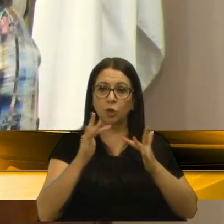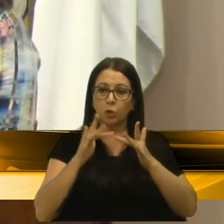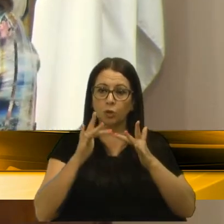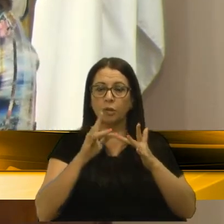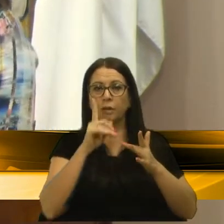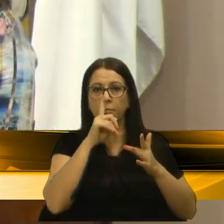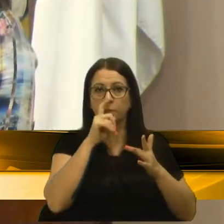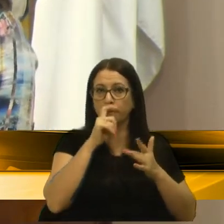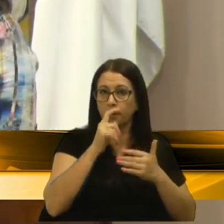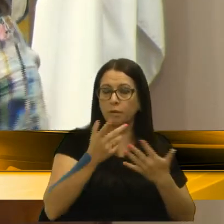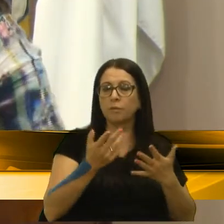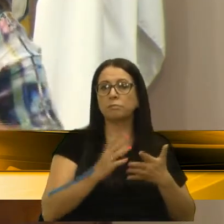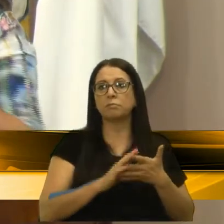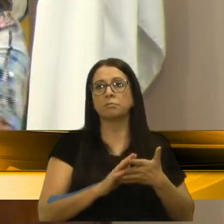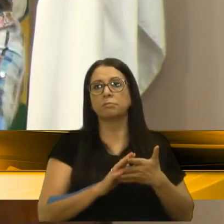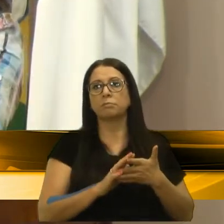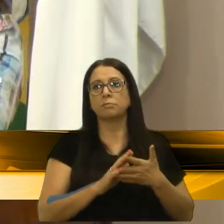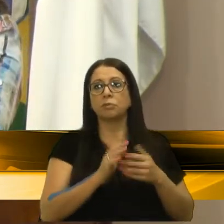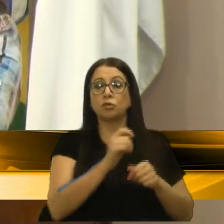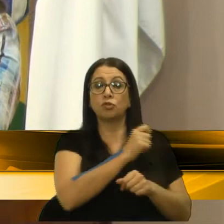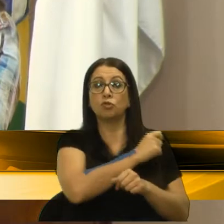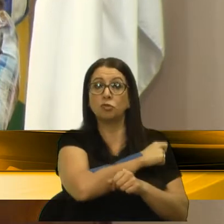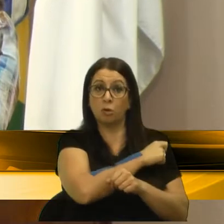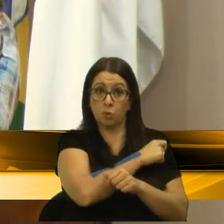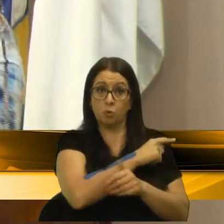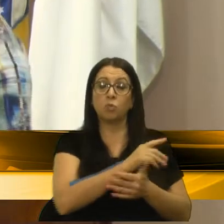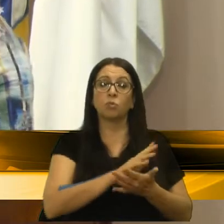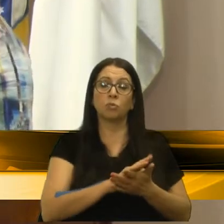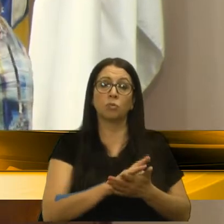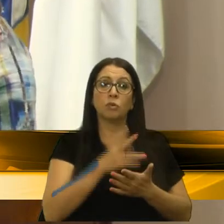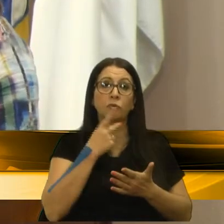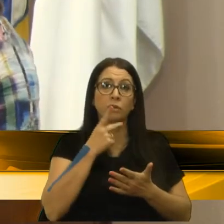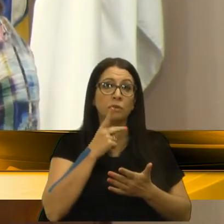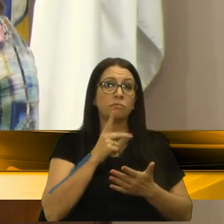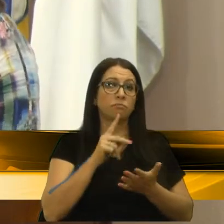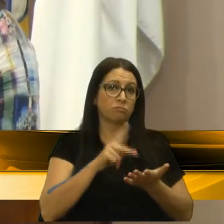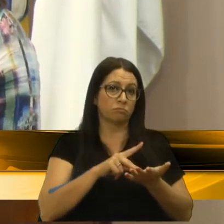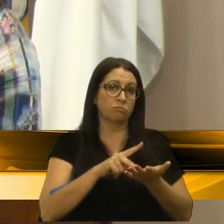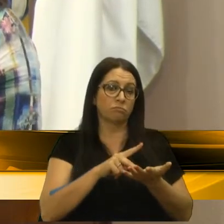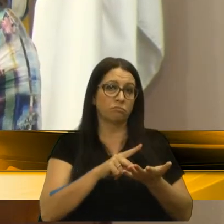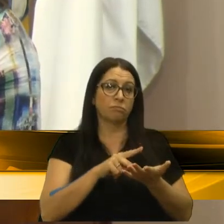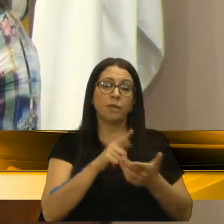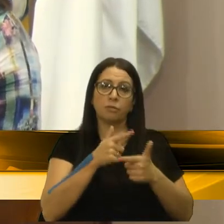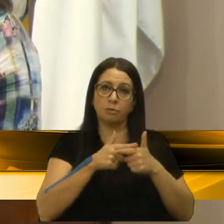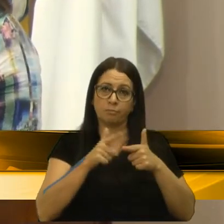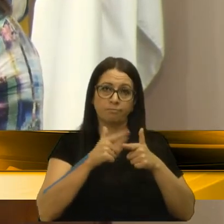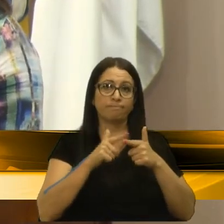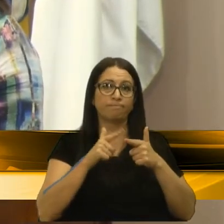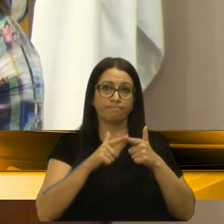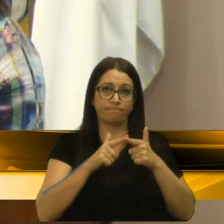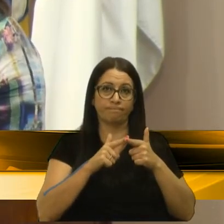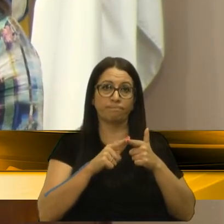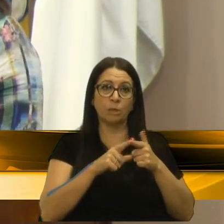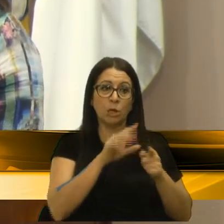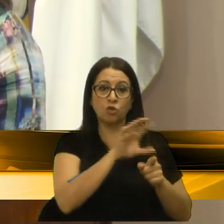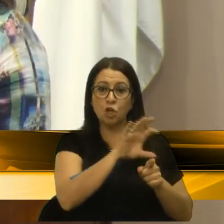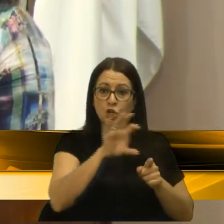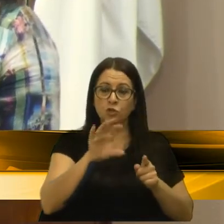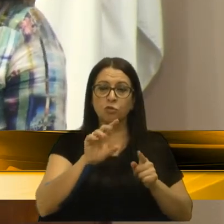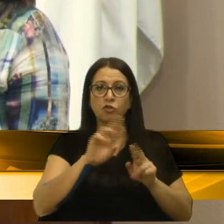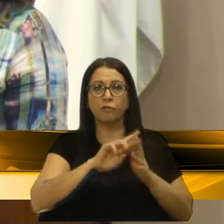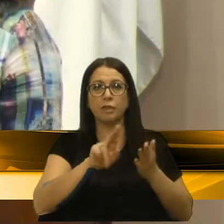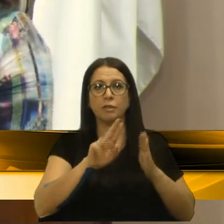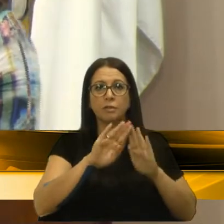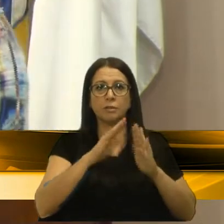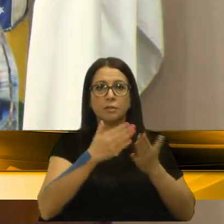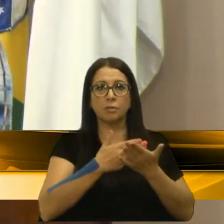pais de estudantes, dizendo que realmente é um problema que está atingindo várias escolas do nosso